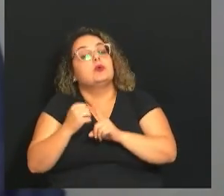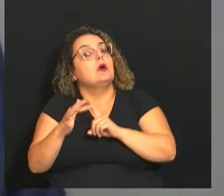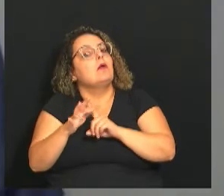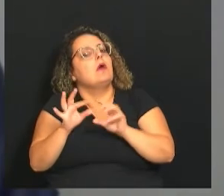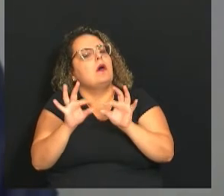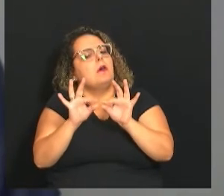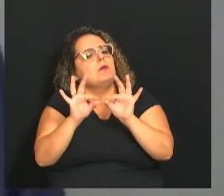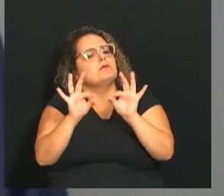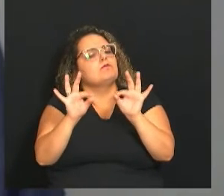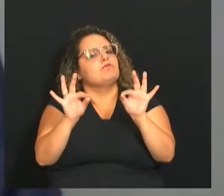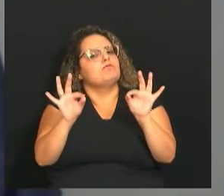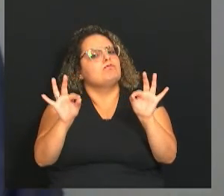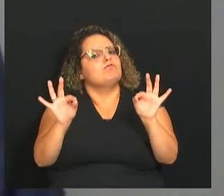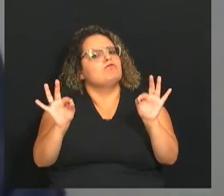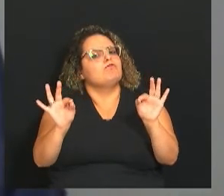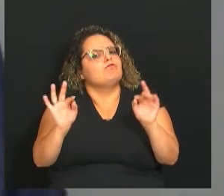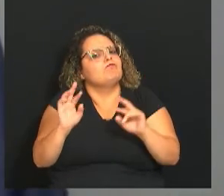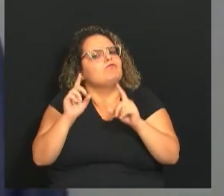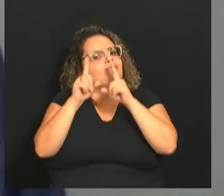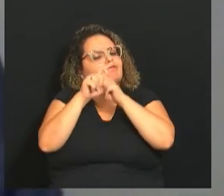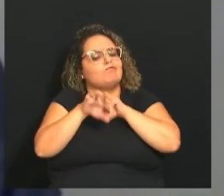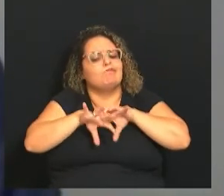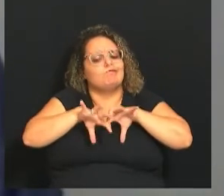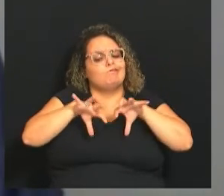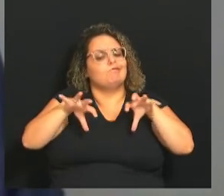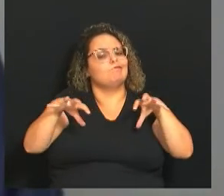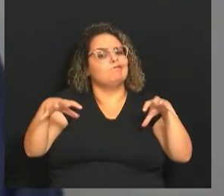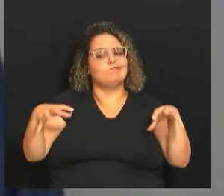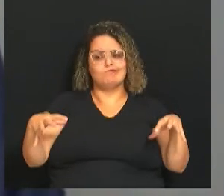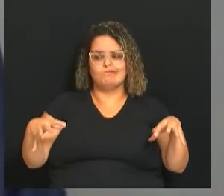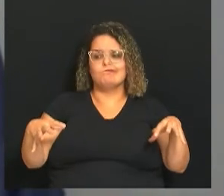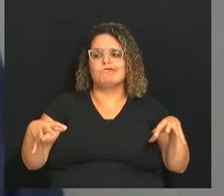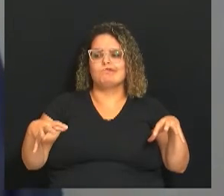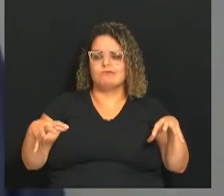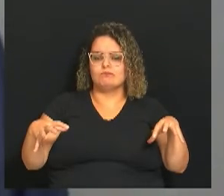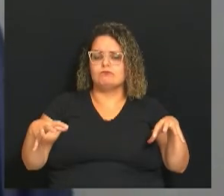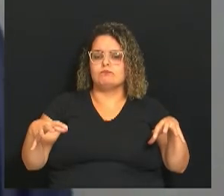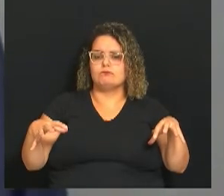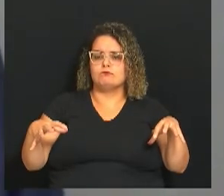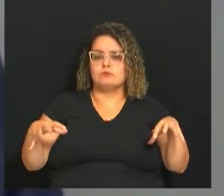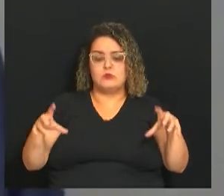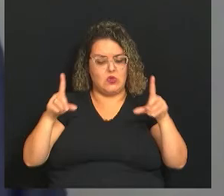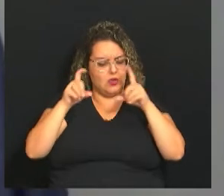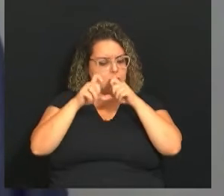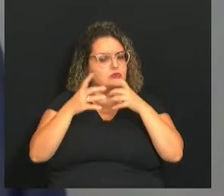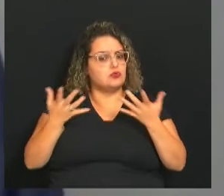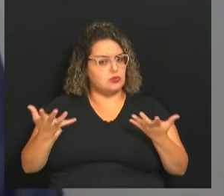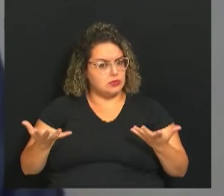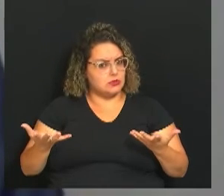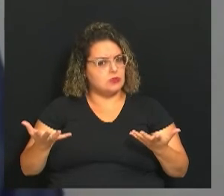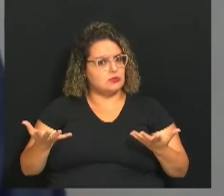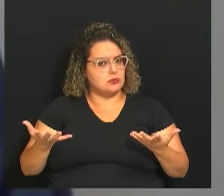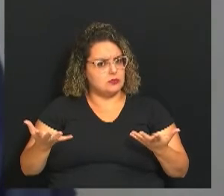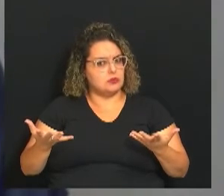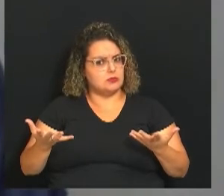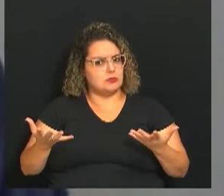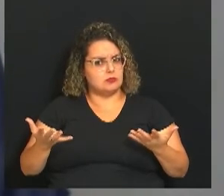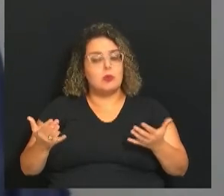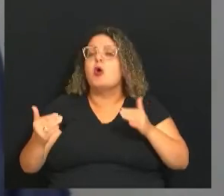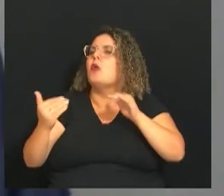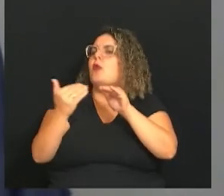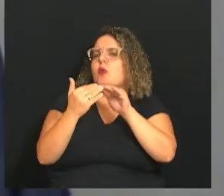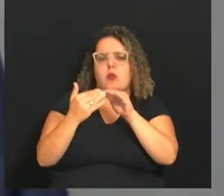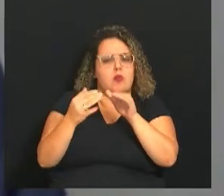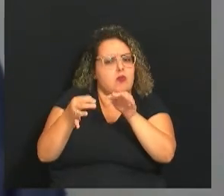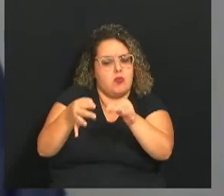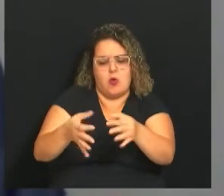pessoa ter essa distinção. Então, concordo plenamente com o que o senhor está falando.